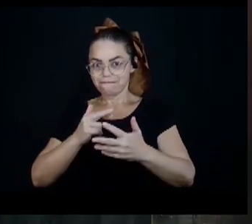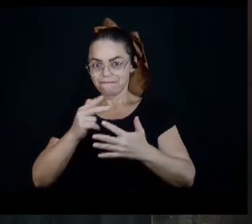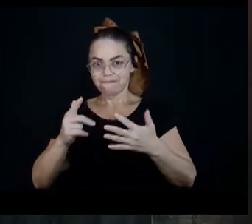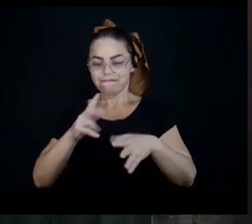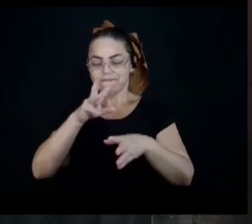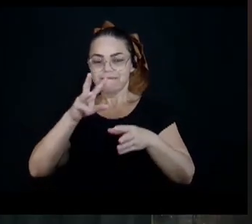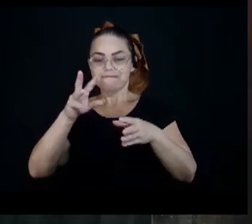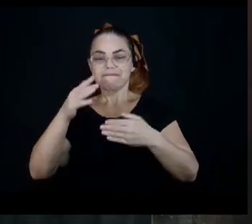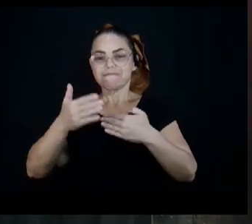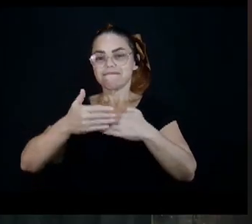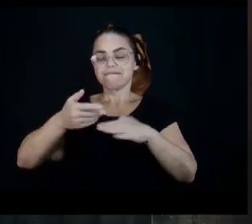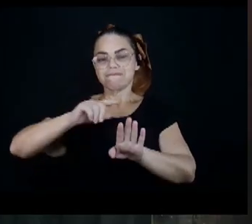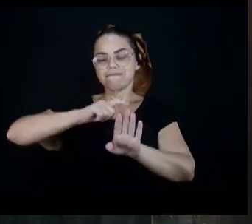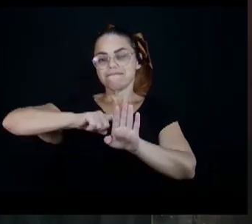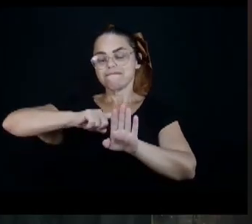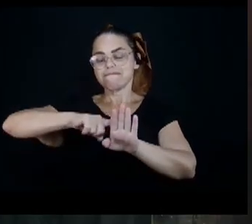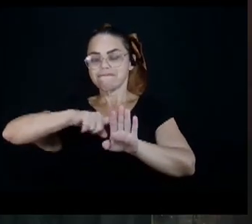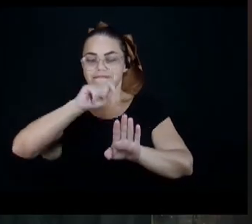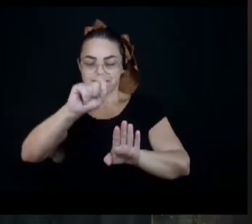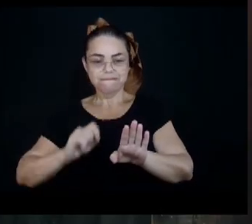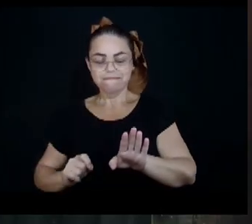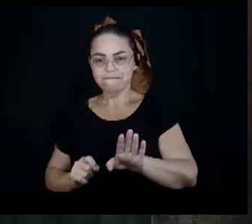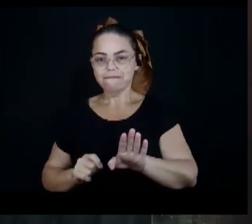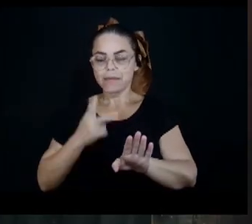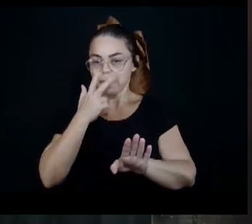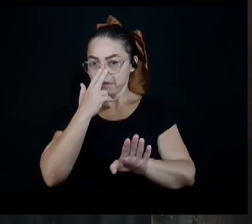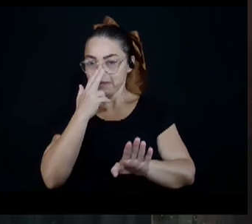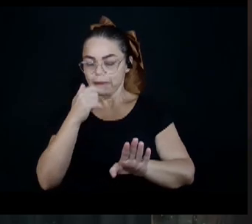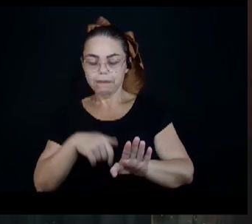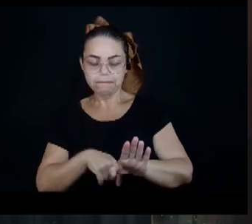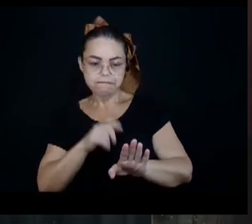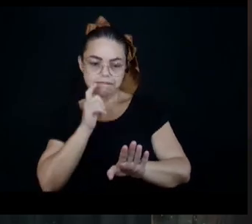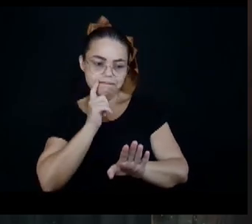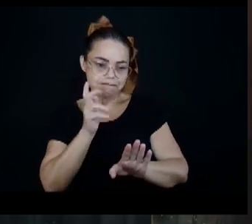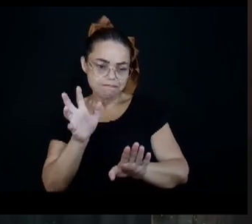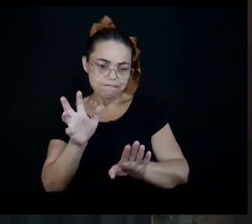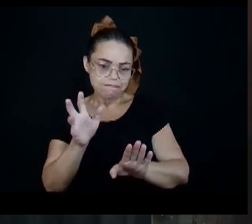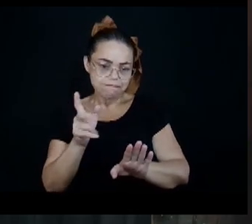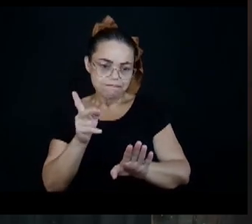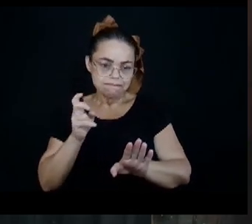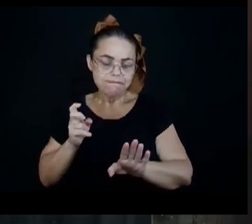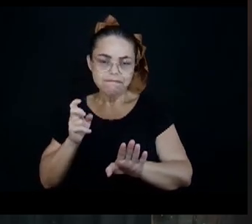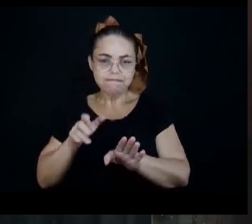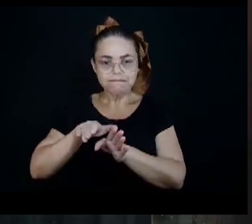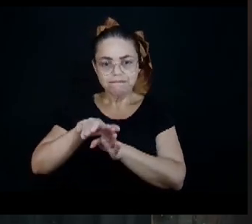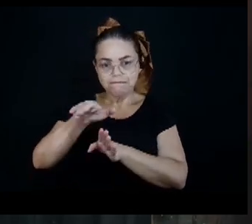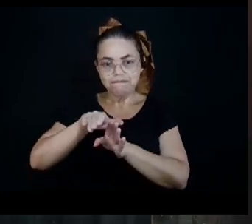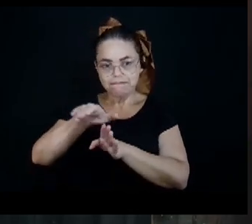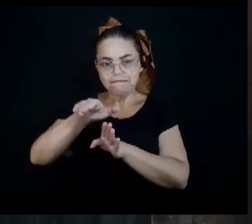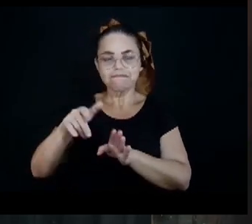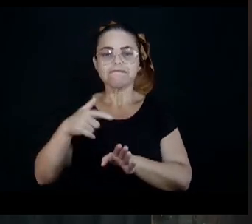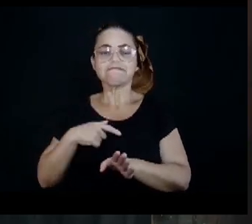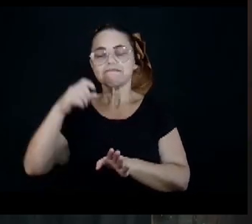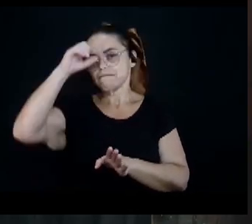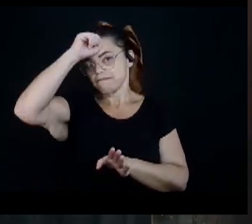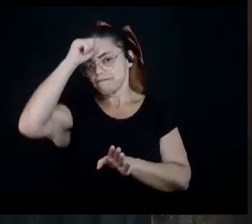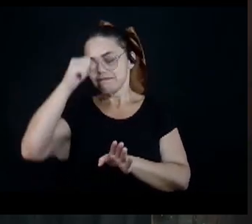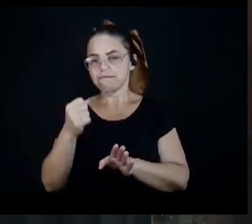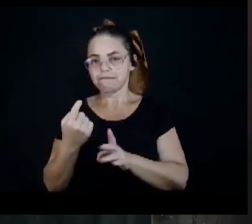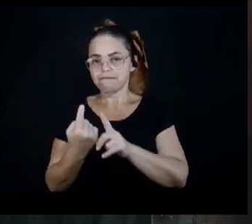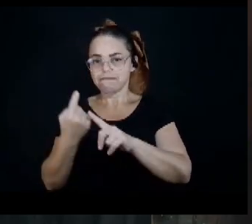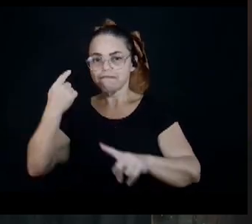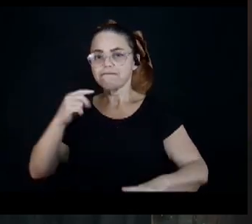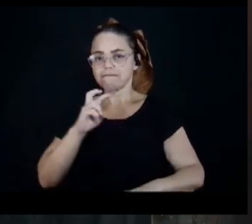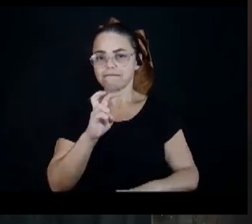Então, assim, dá a impressão que nós estamos ouvindo as orientações daquilo que a gente aprendeu lá na quinta série, sabe? Devemos comer